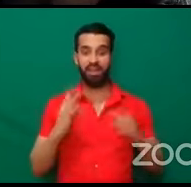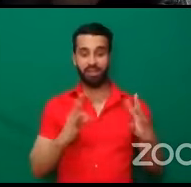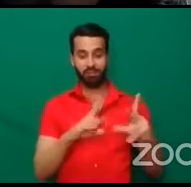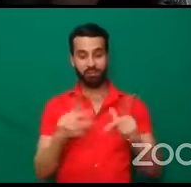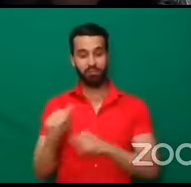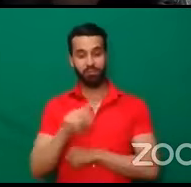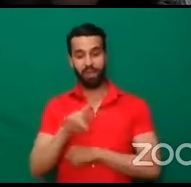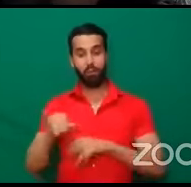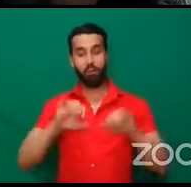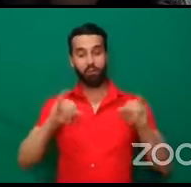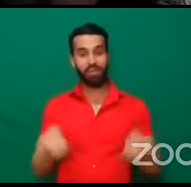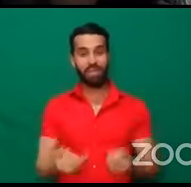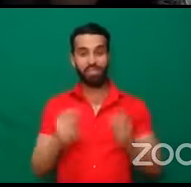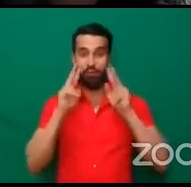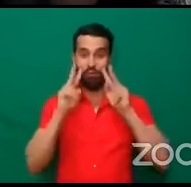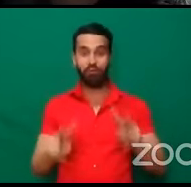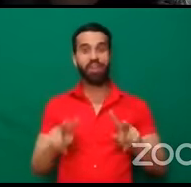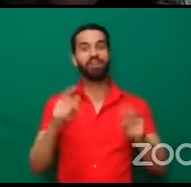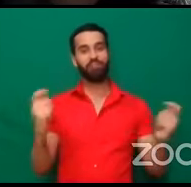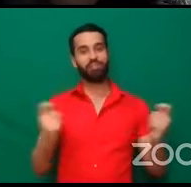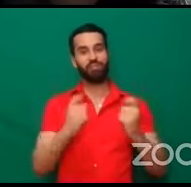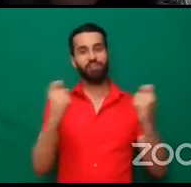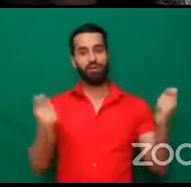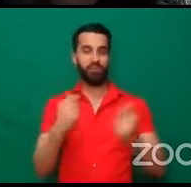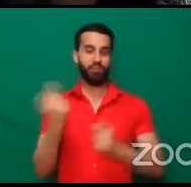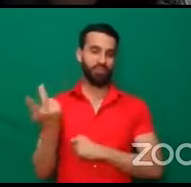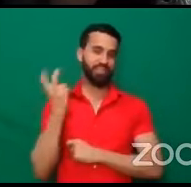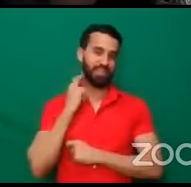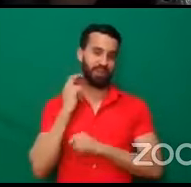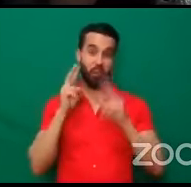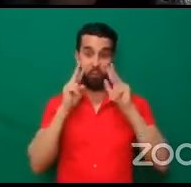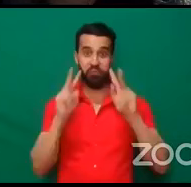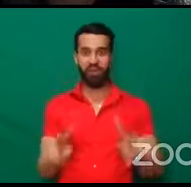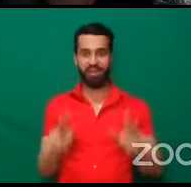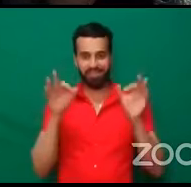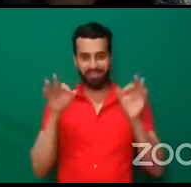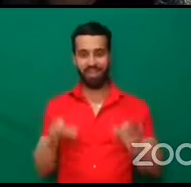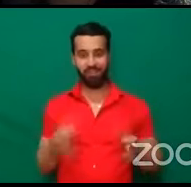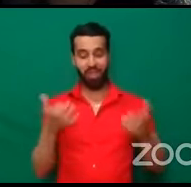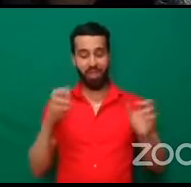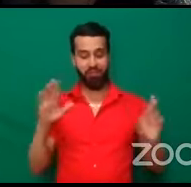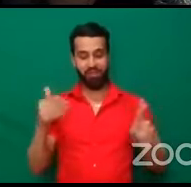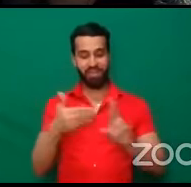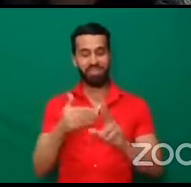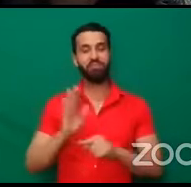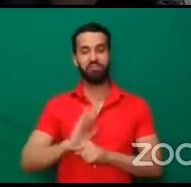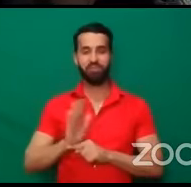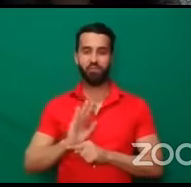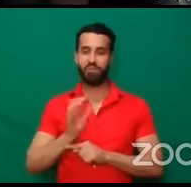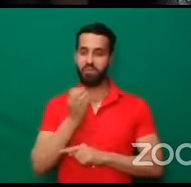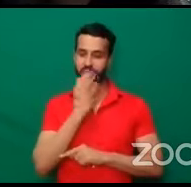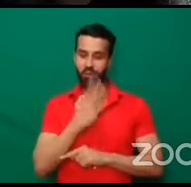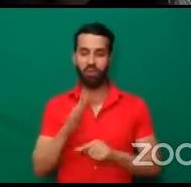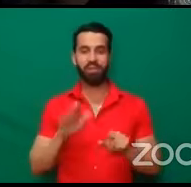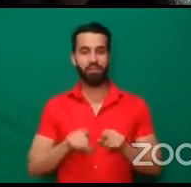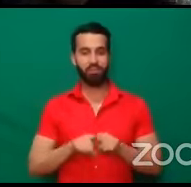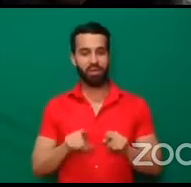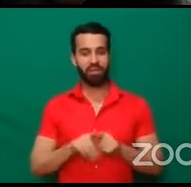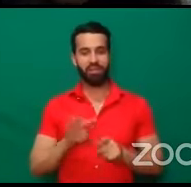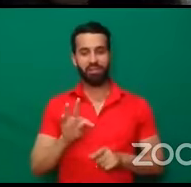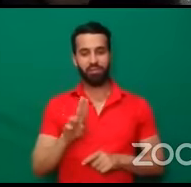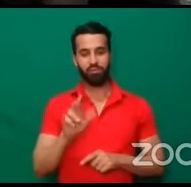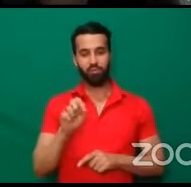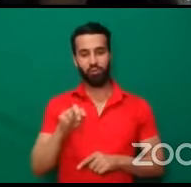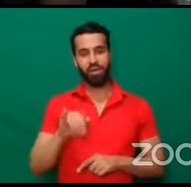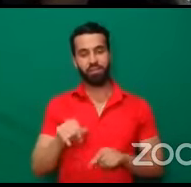oportunidade de ver no morcego, né? De repente já vira uma referência aí, o seu filme, o filme da Tuane, porque são